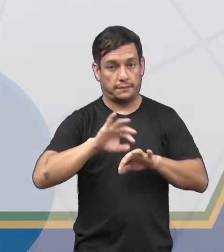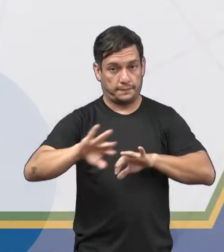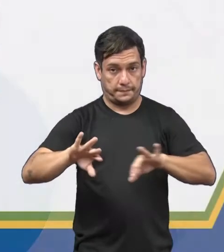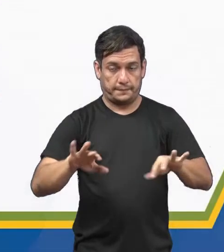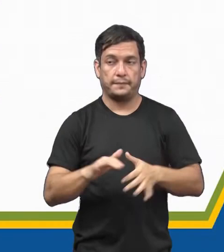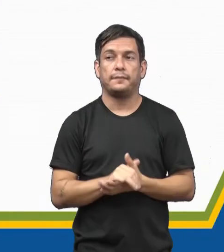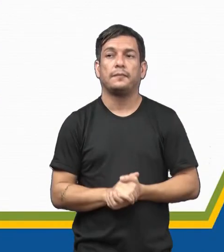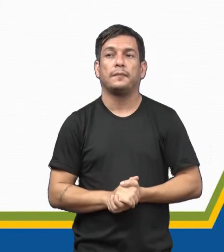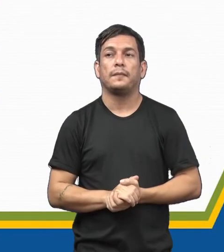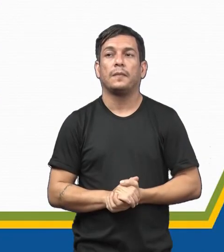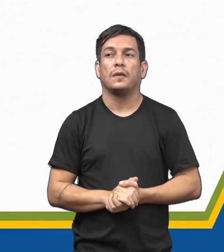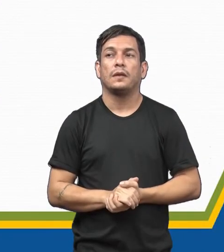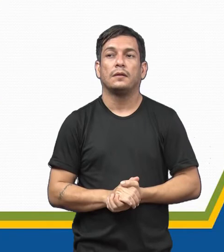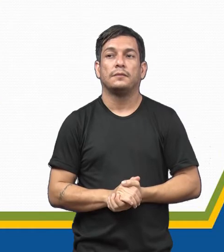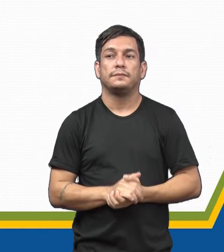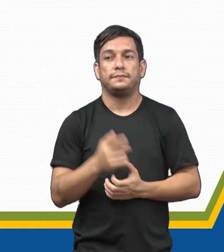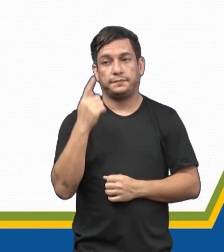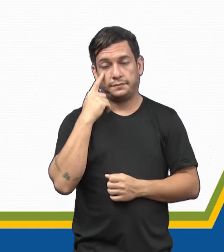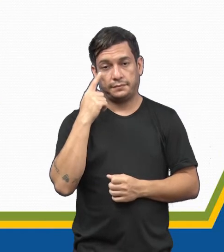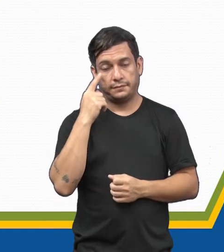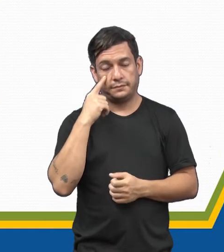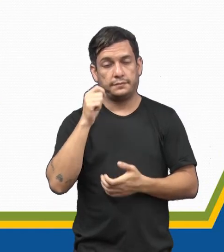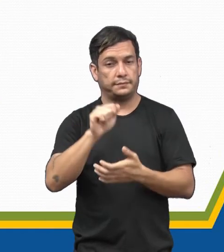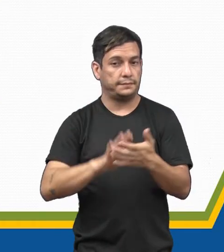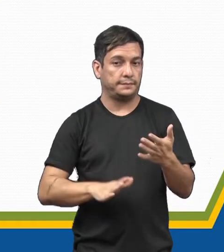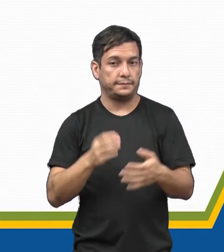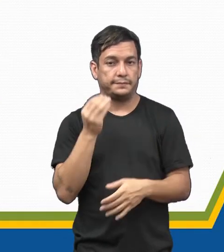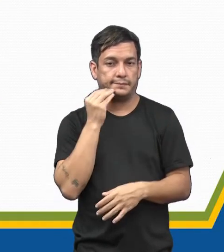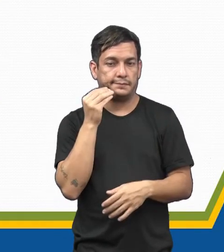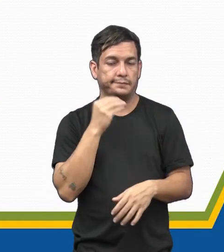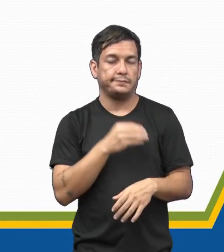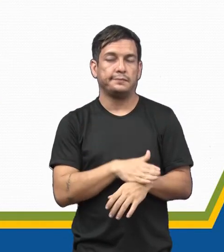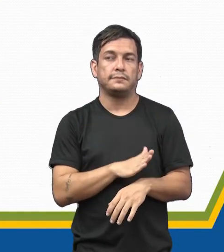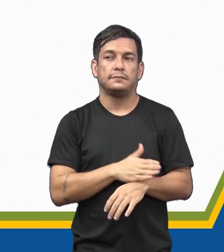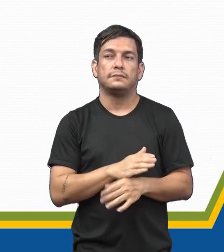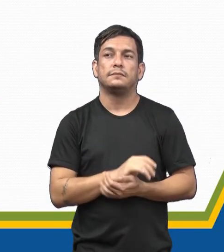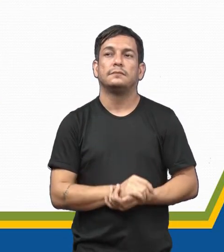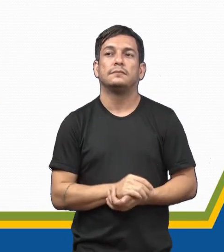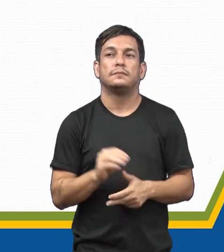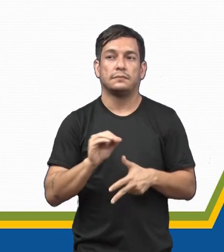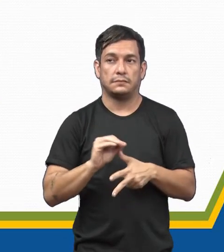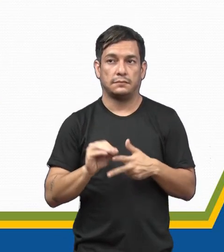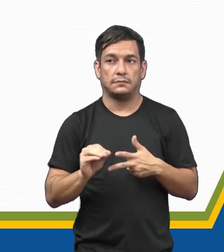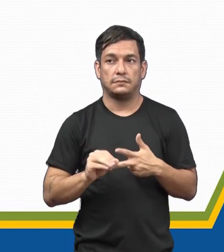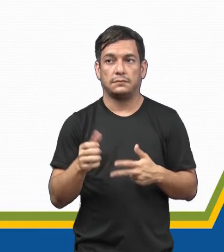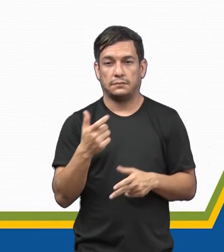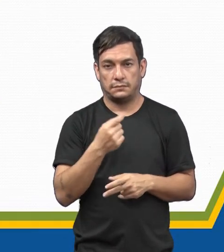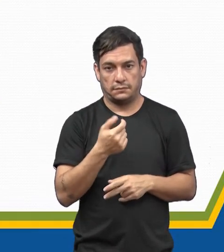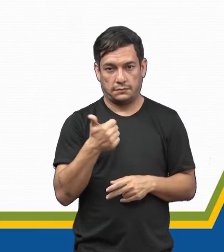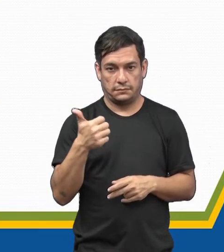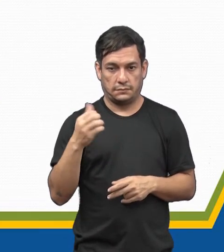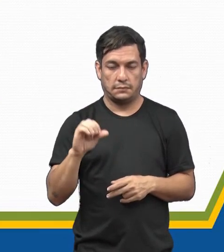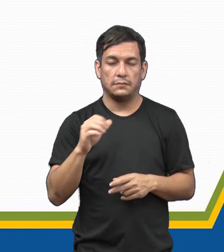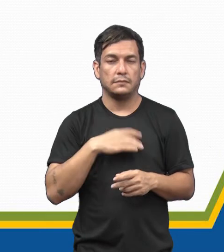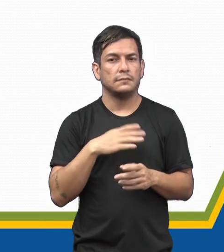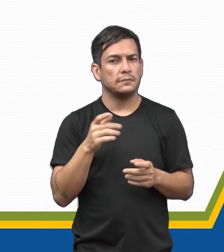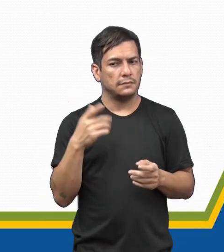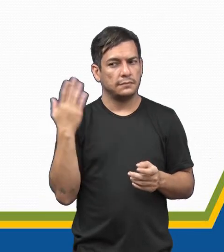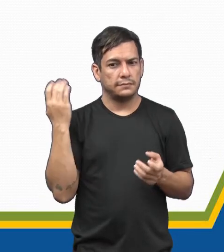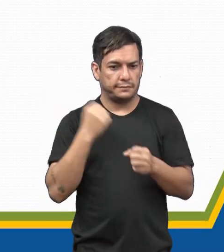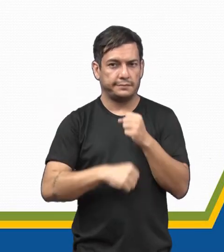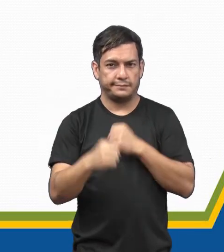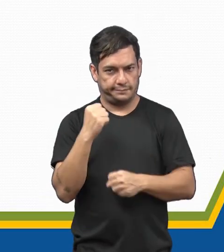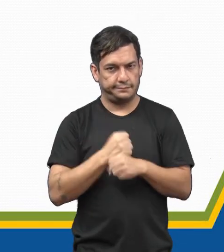divisão. Vamos para a nossa atividade, então? Né? Enem 2019, bem recente, essa